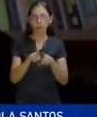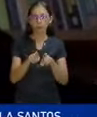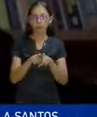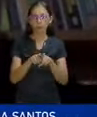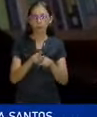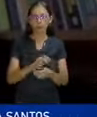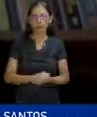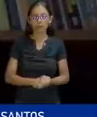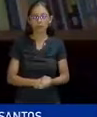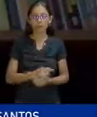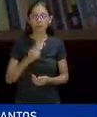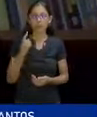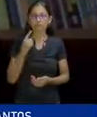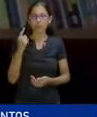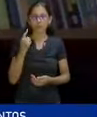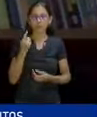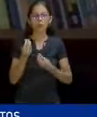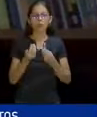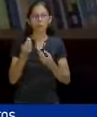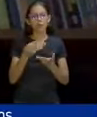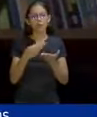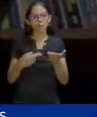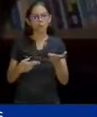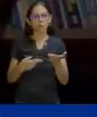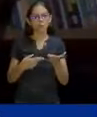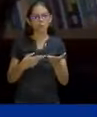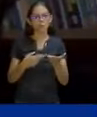um relatório das suas atividades.